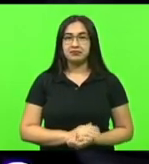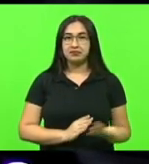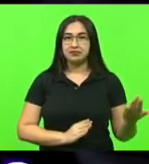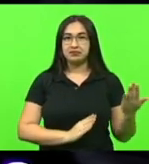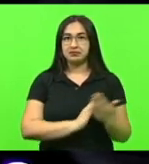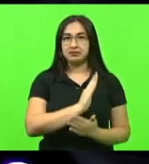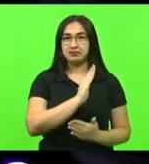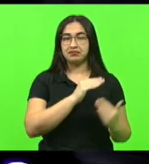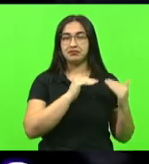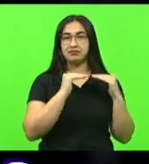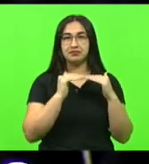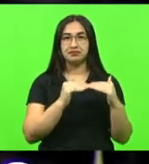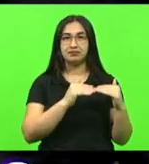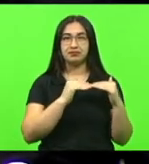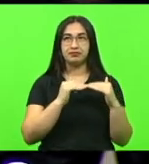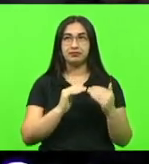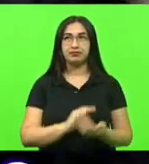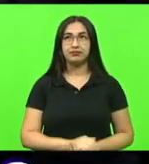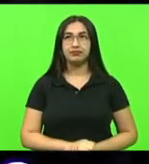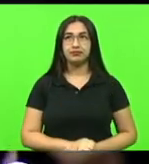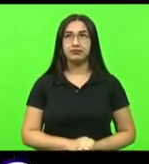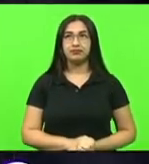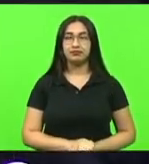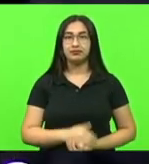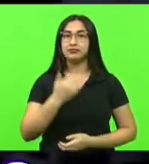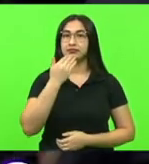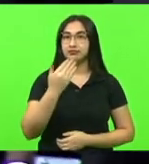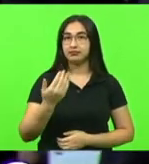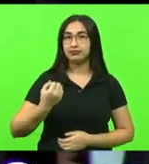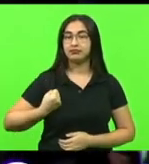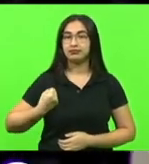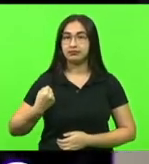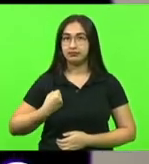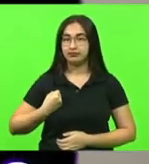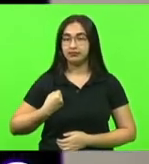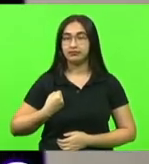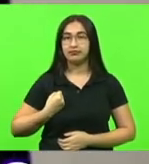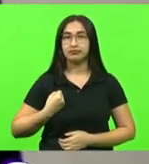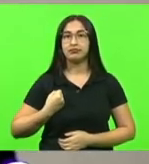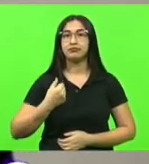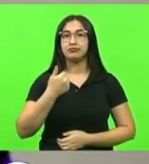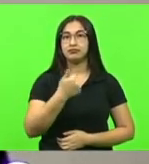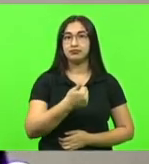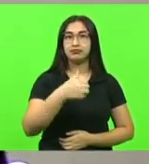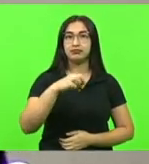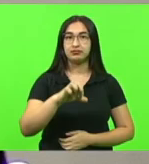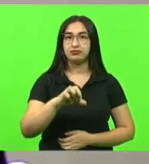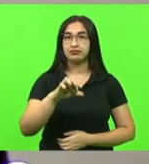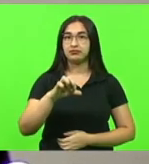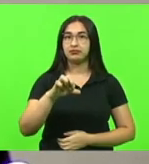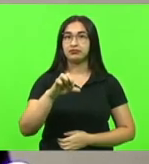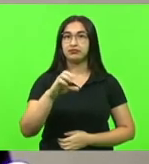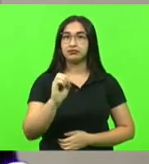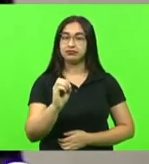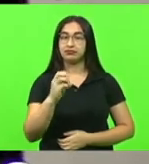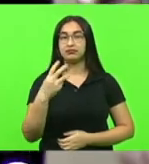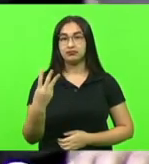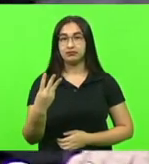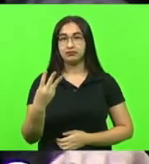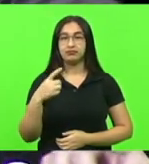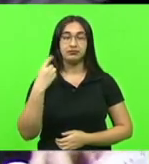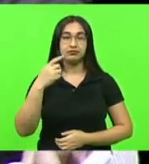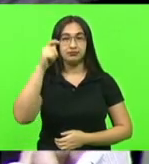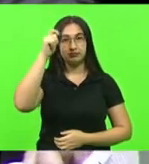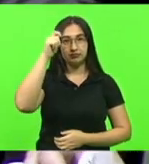Aprovado por unanimidade. Requerimentos. Requerimento 1903, autor deputado Adrianinho, solicitando ao